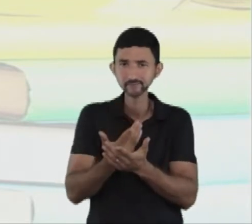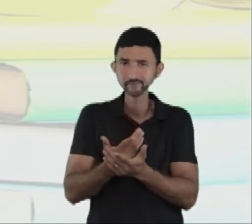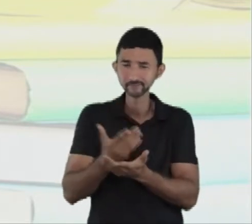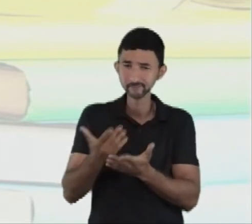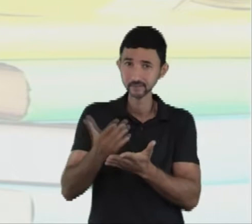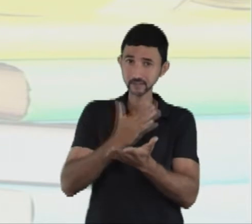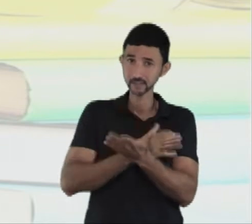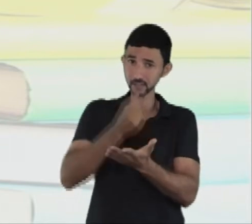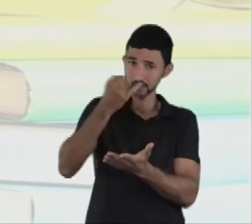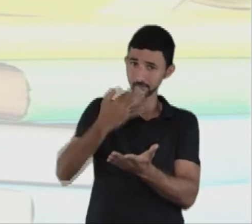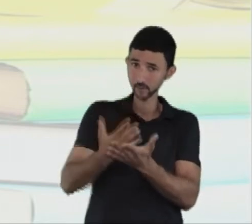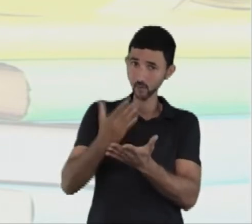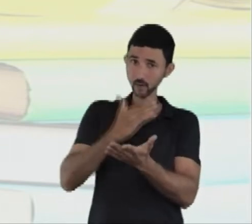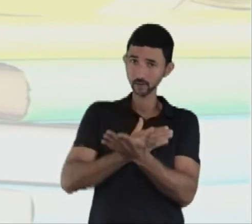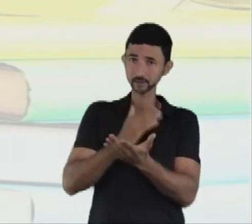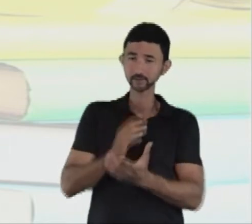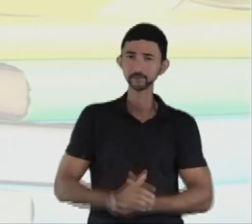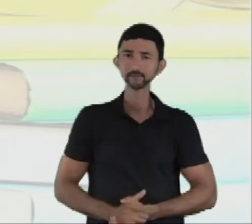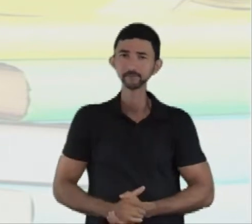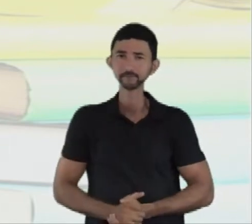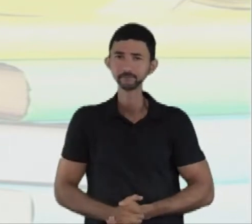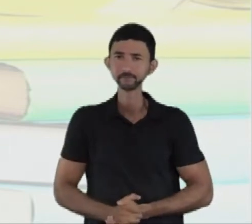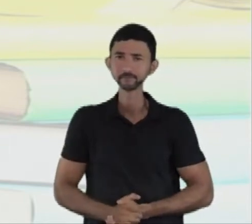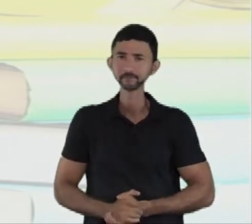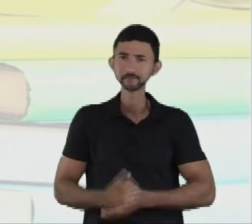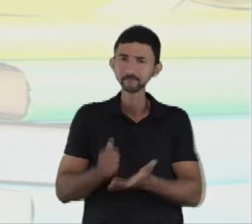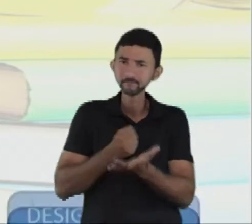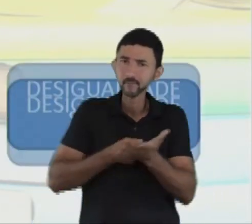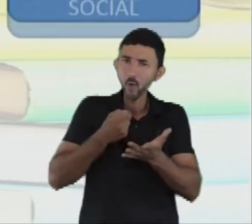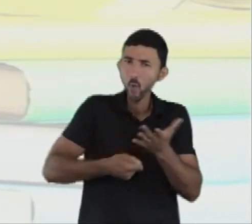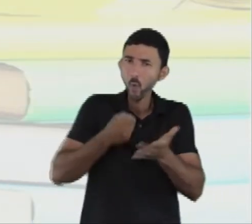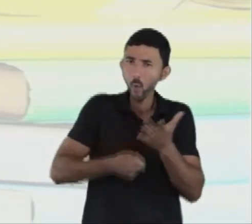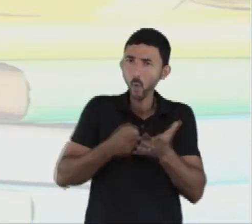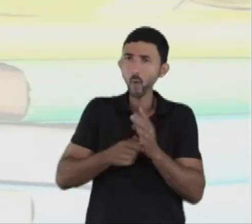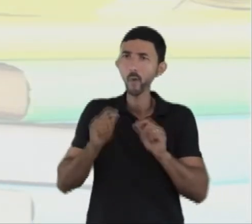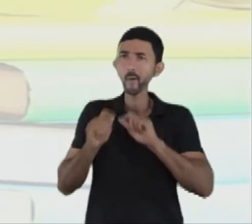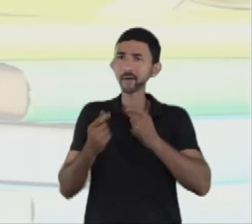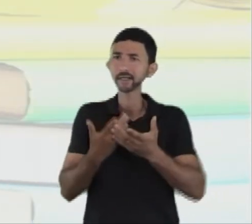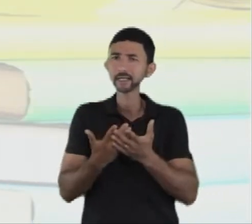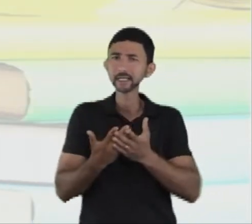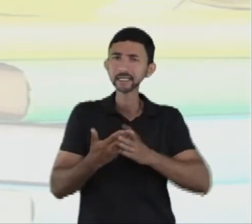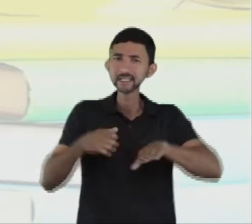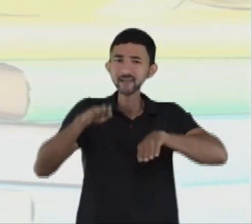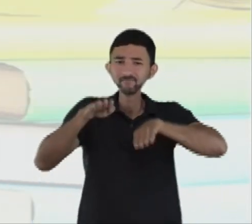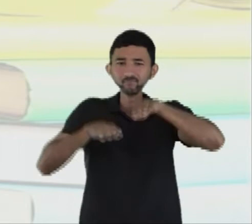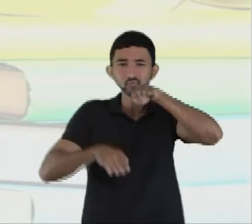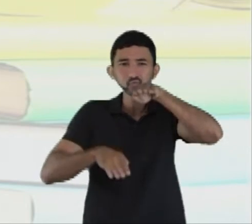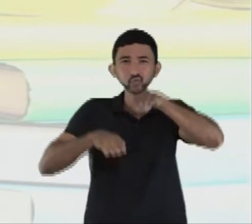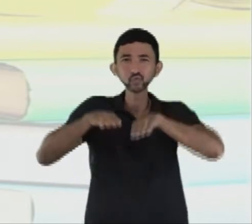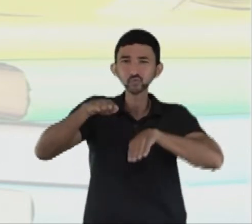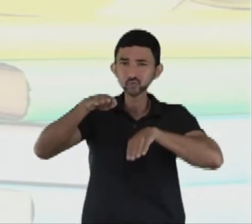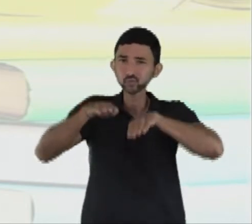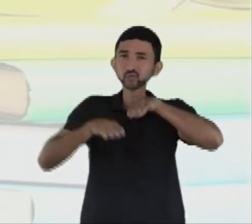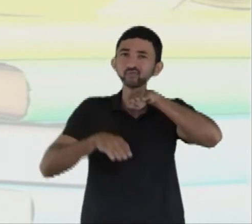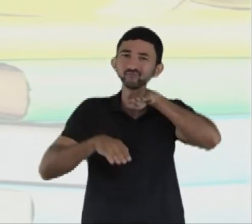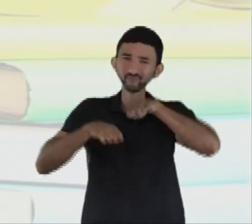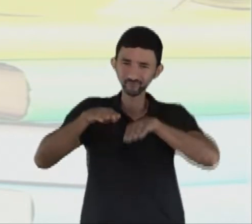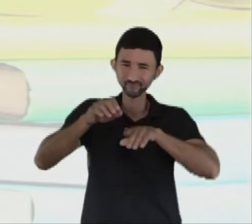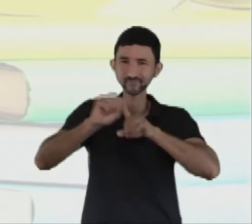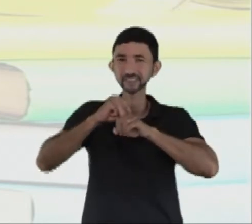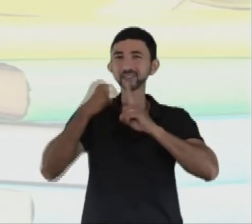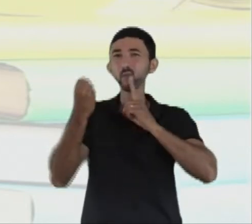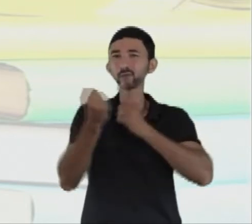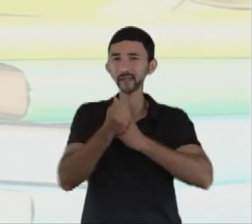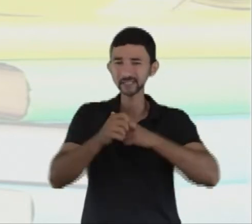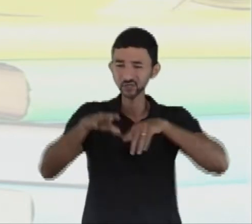lá na conceituação anterior. Essa exploração vai gerar uma desigualdade social, uma desigualdade dentro